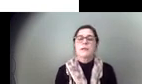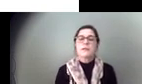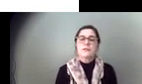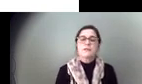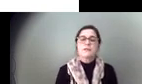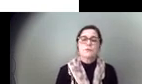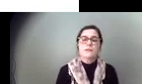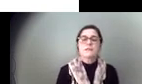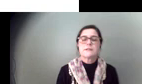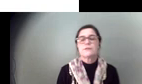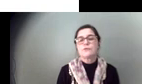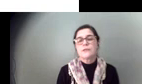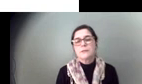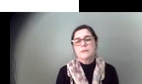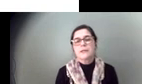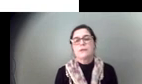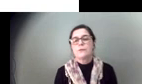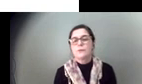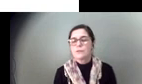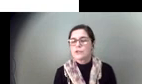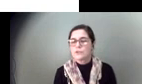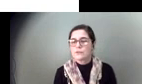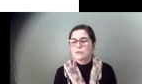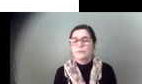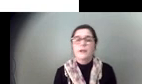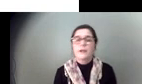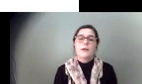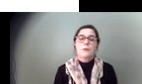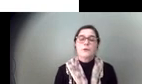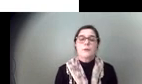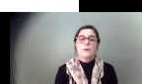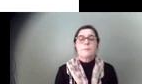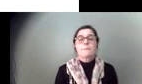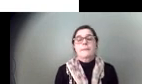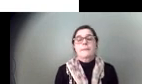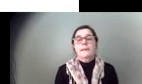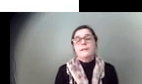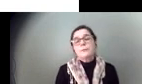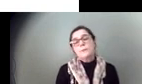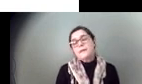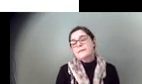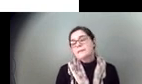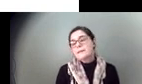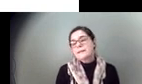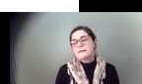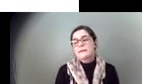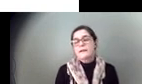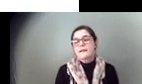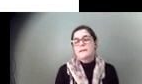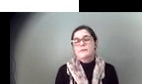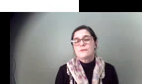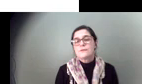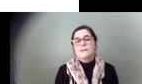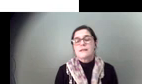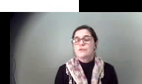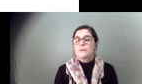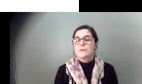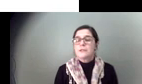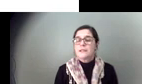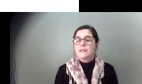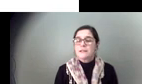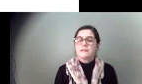organização e estruturação de determinado objetivo. Muito bem. Então, esses itens, eles nos